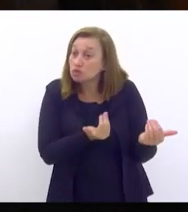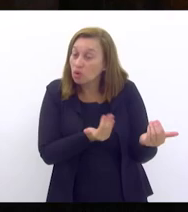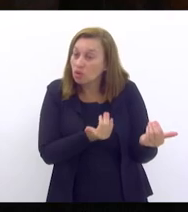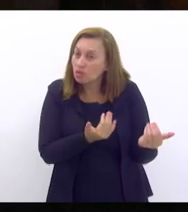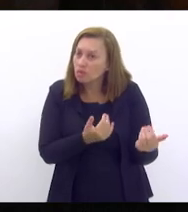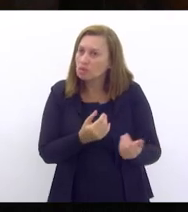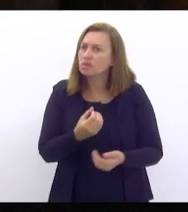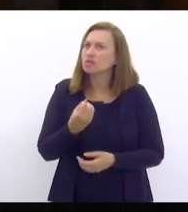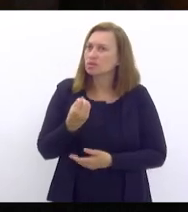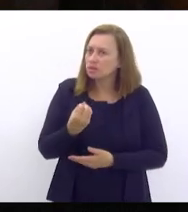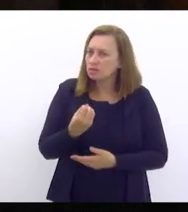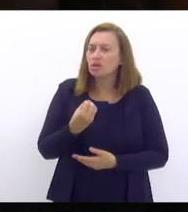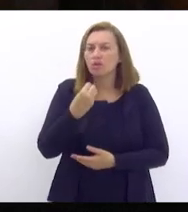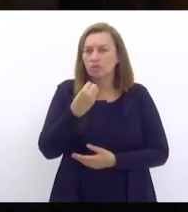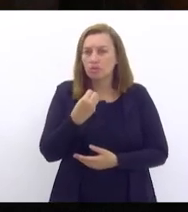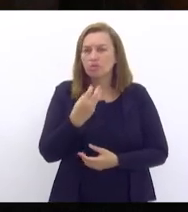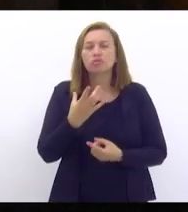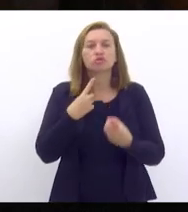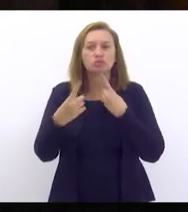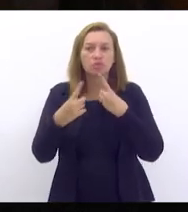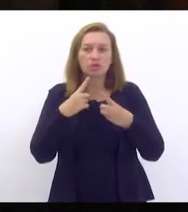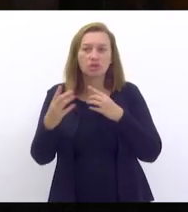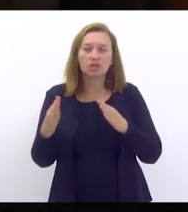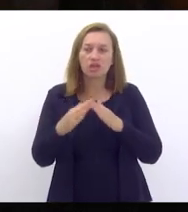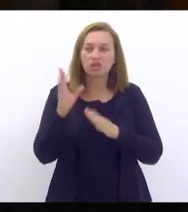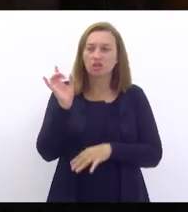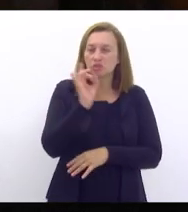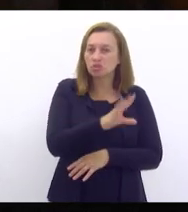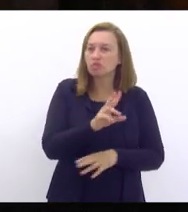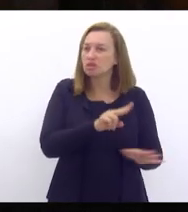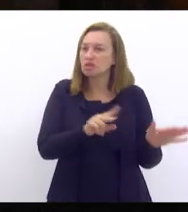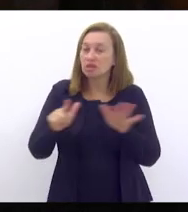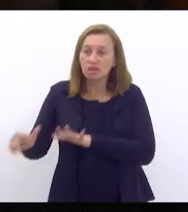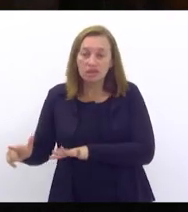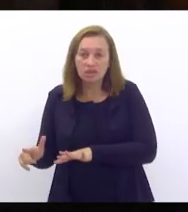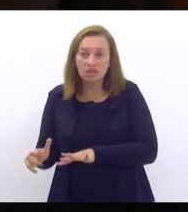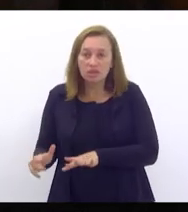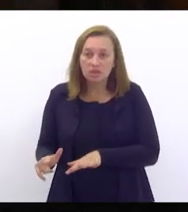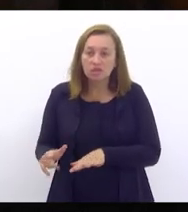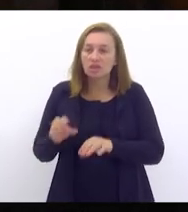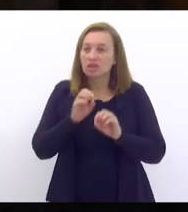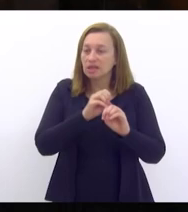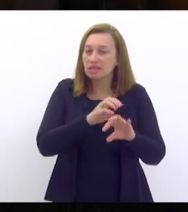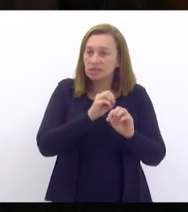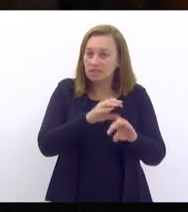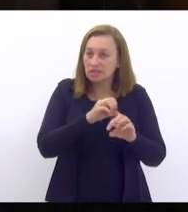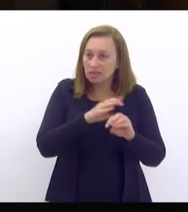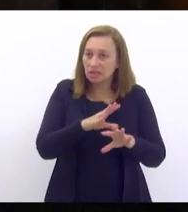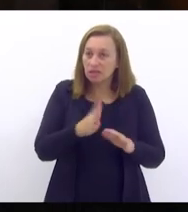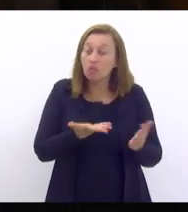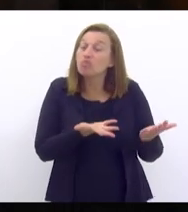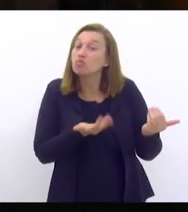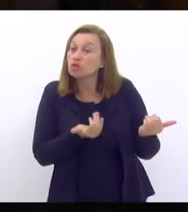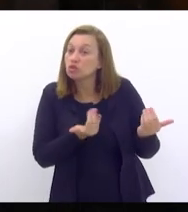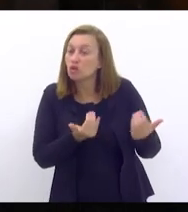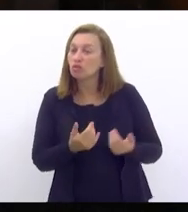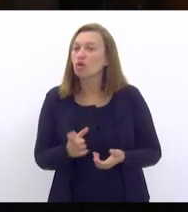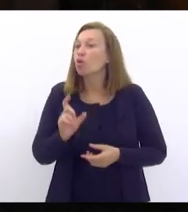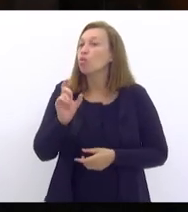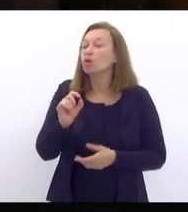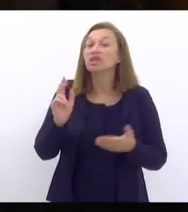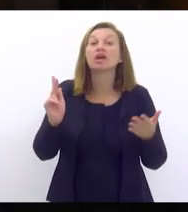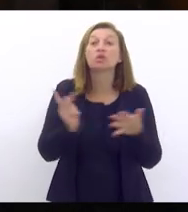isso tem sido um grande debate aqui na casa nas últimas semanas, o que está sendo ensinado para os nossos jovens, o que